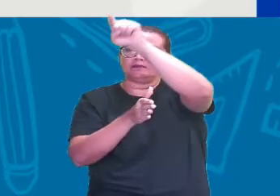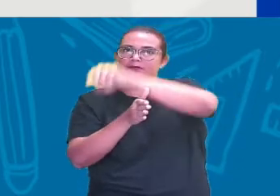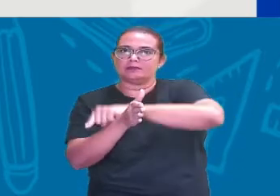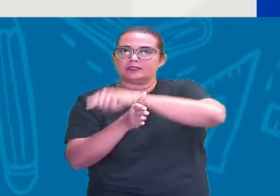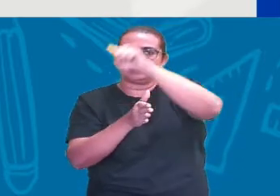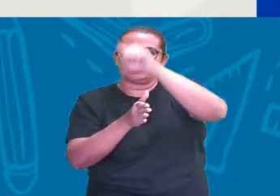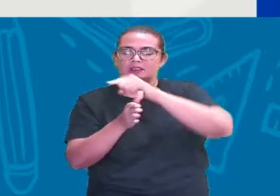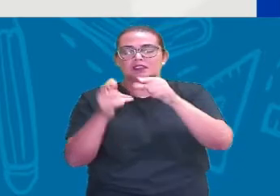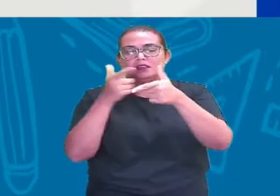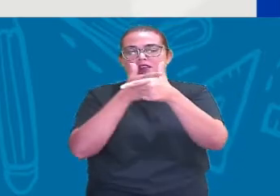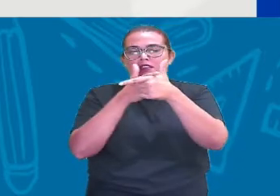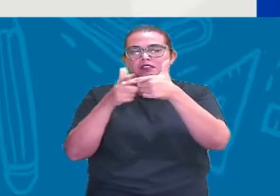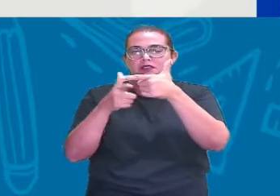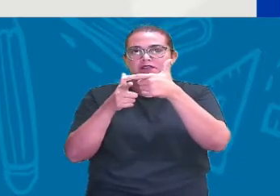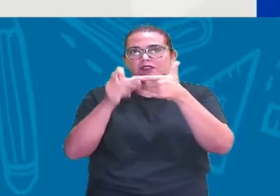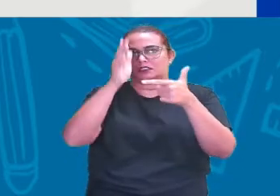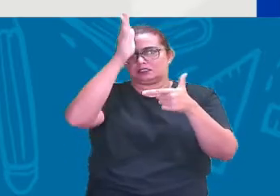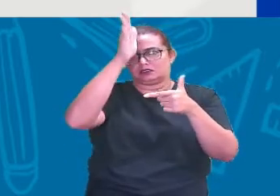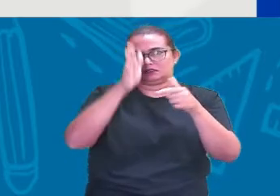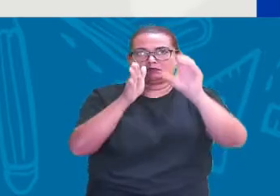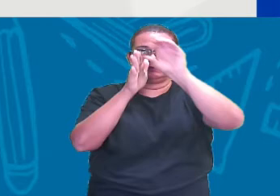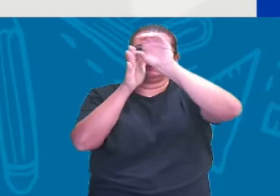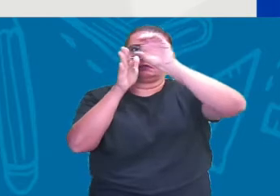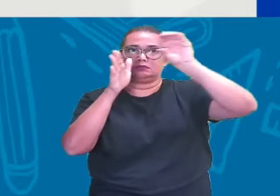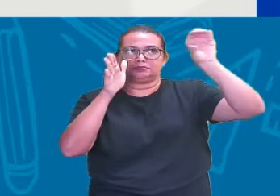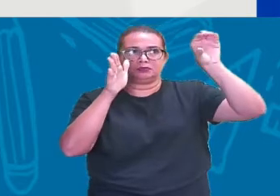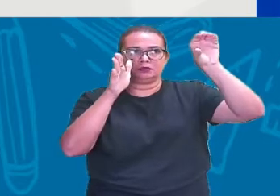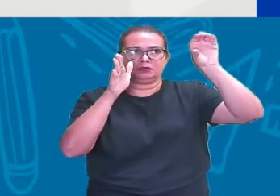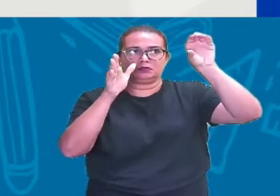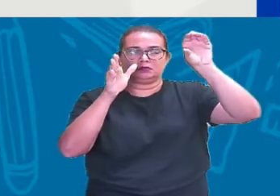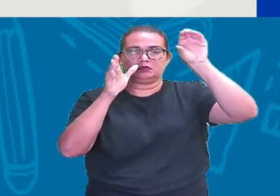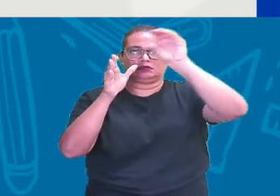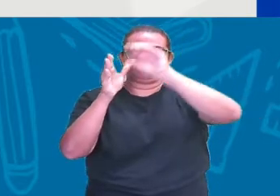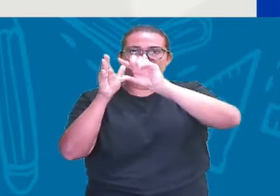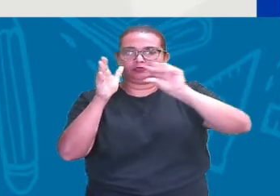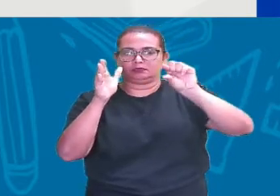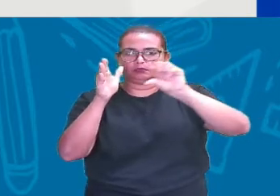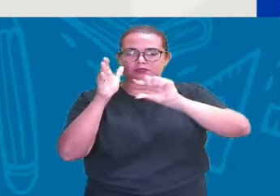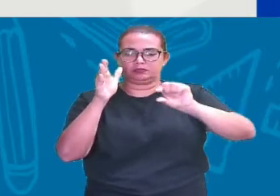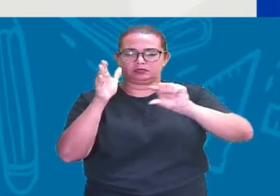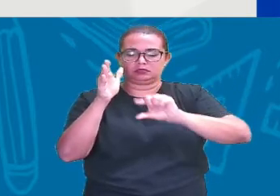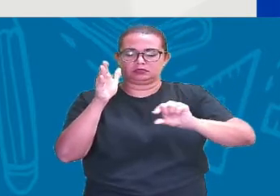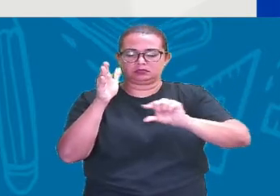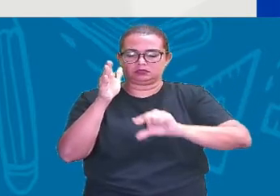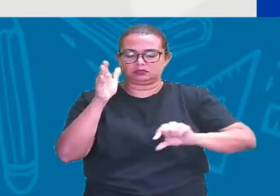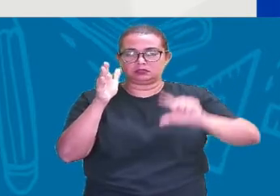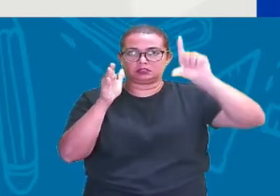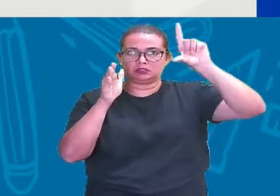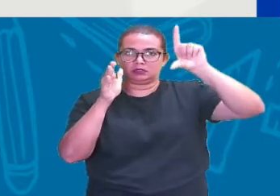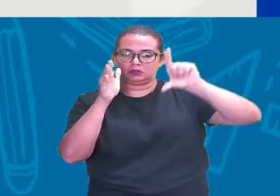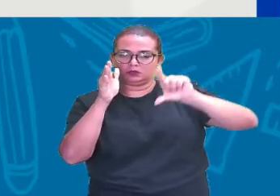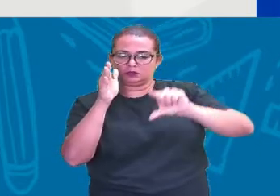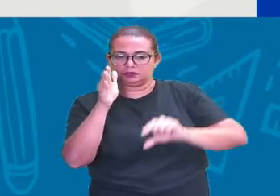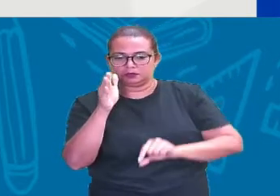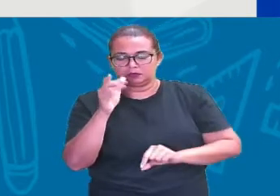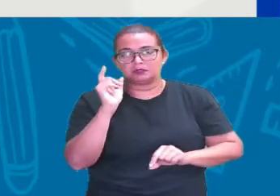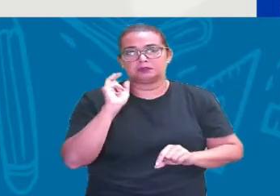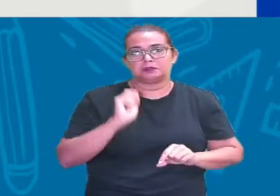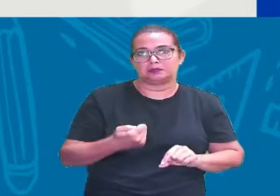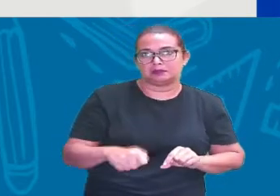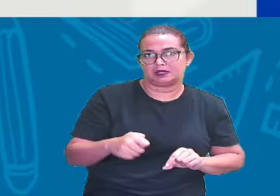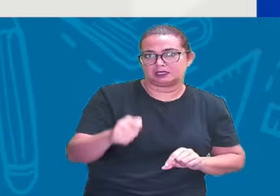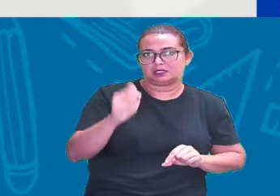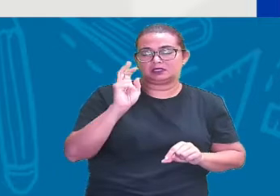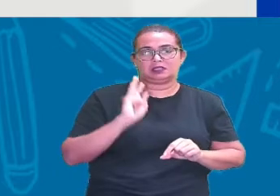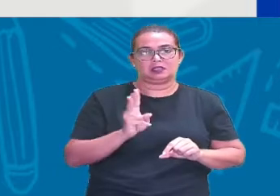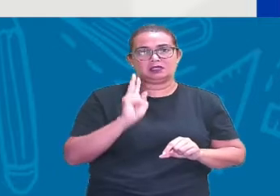ou fatorá-lo sempre por números primos, tá certo? Então, números primos são